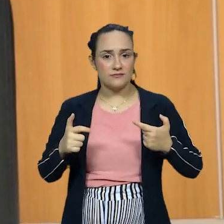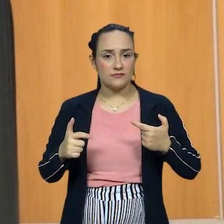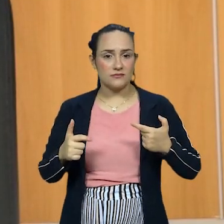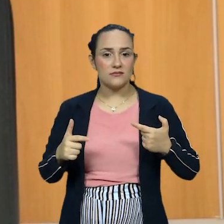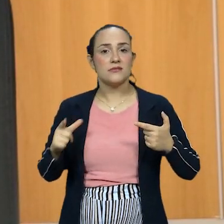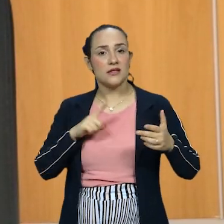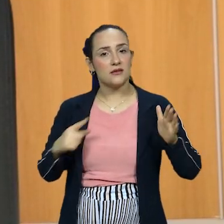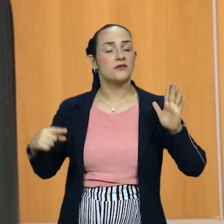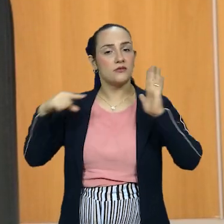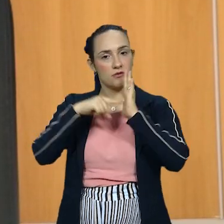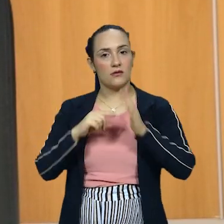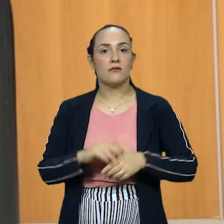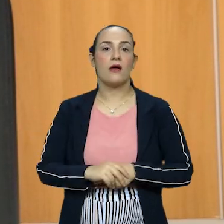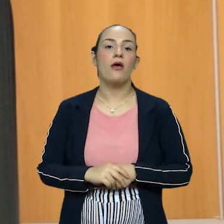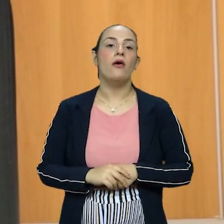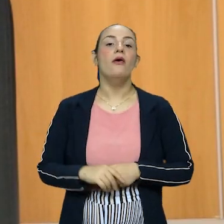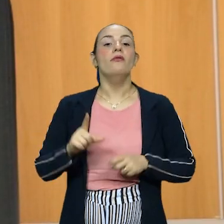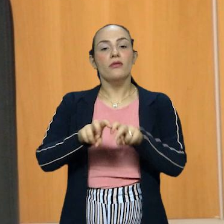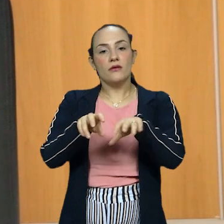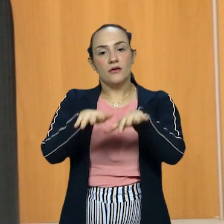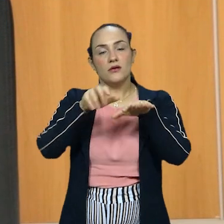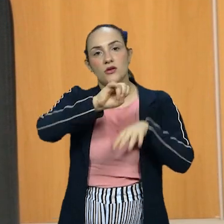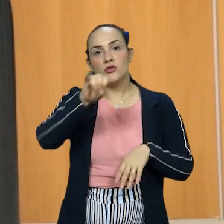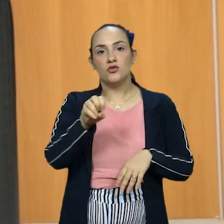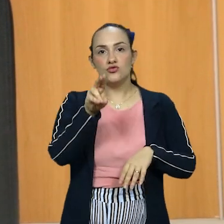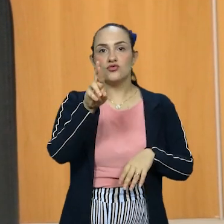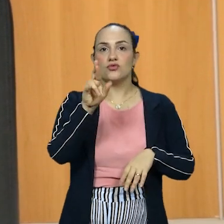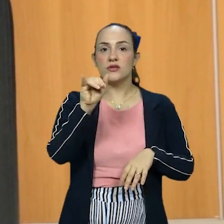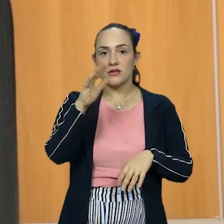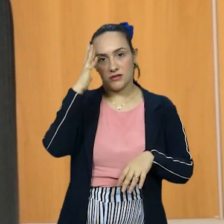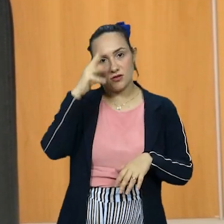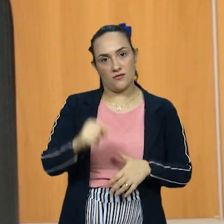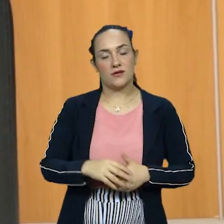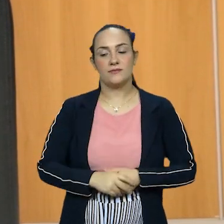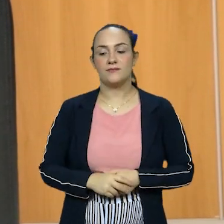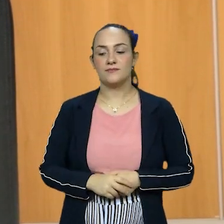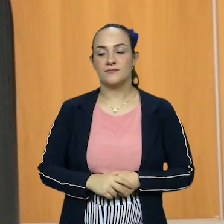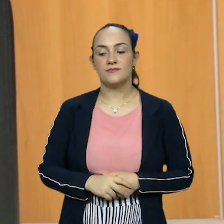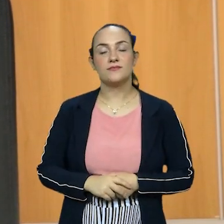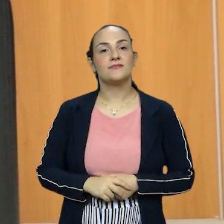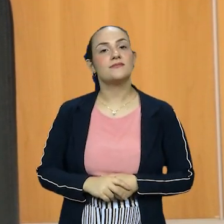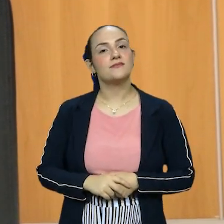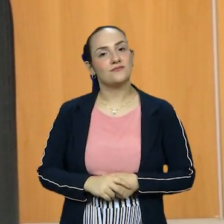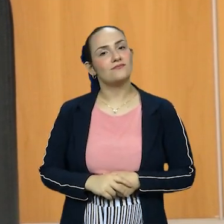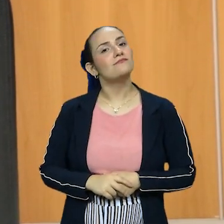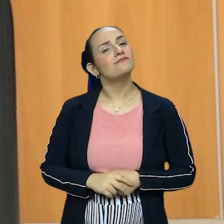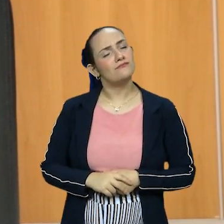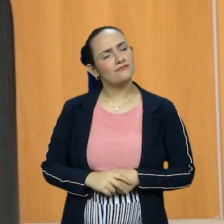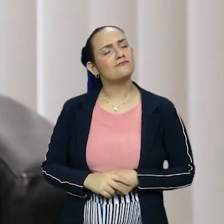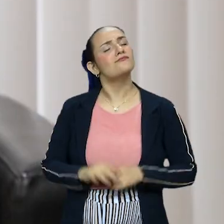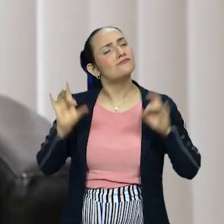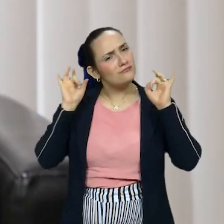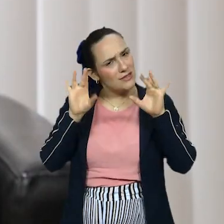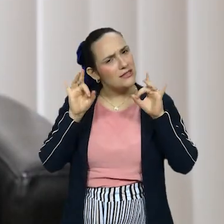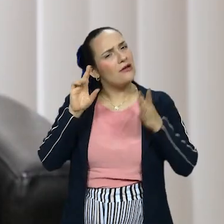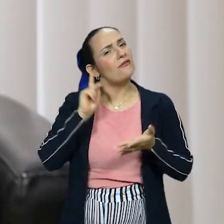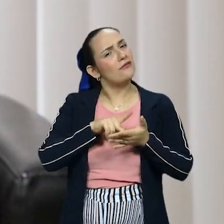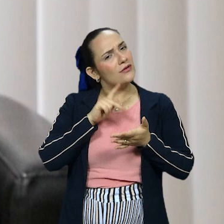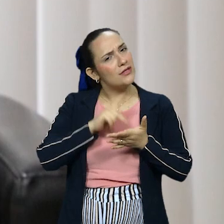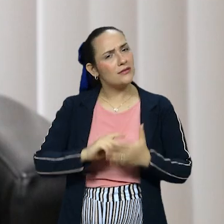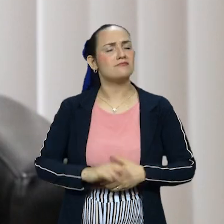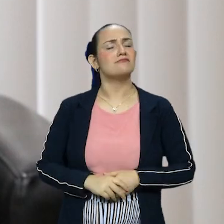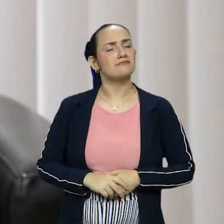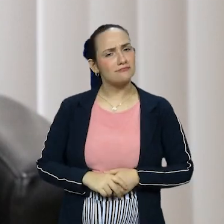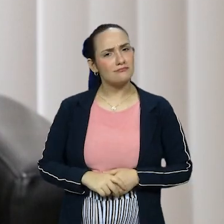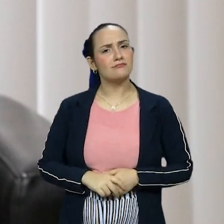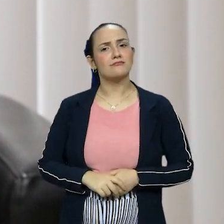E ocorrendo mortes, sendo denunciado, levado a julgamento, quem julga é o Tribunal do Júri, a Justiça Comum. Essa peculiaridade que